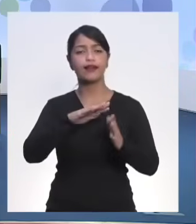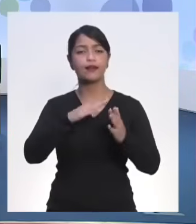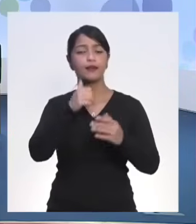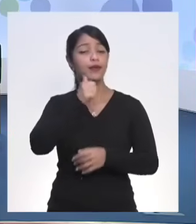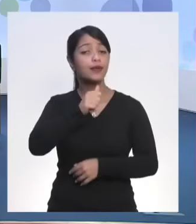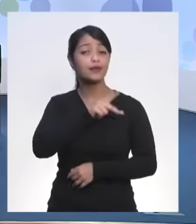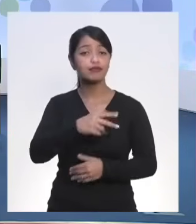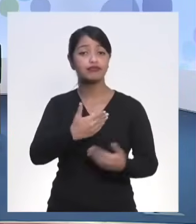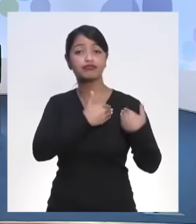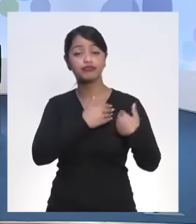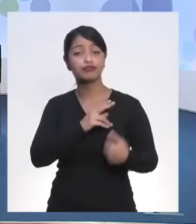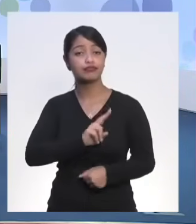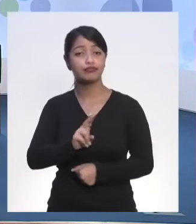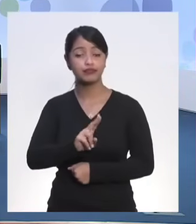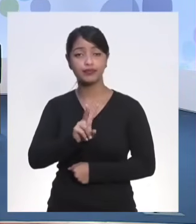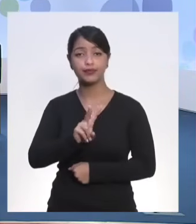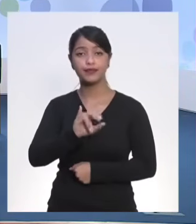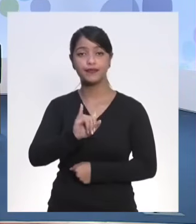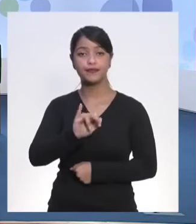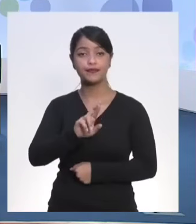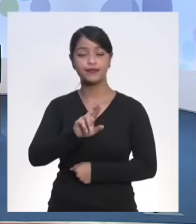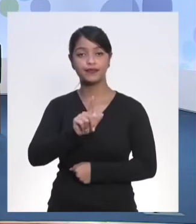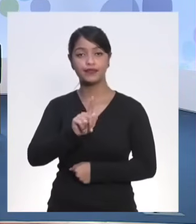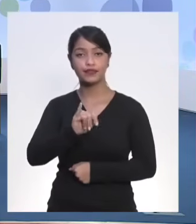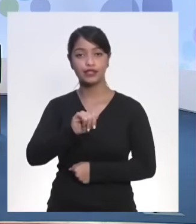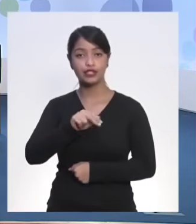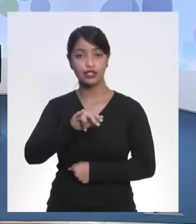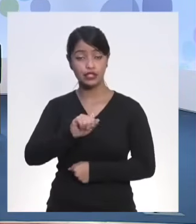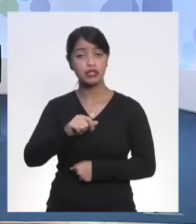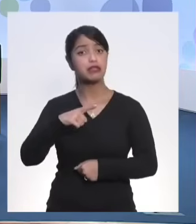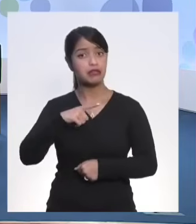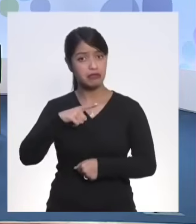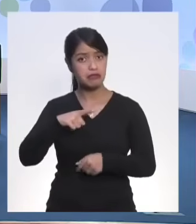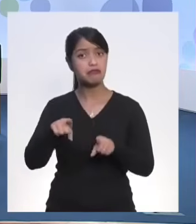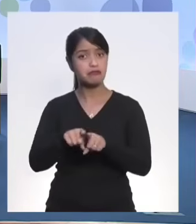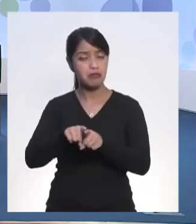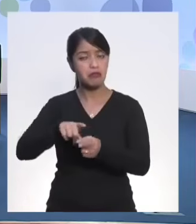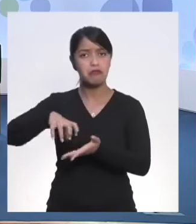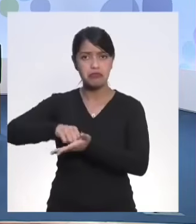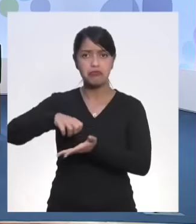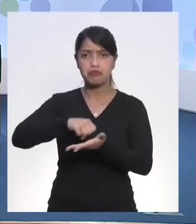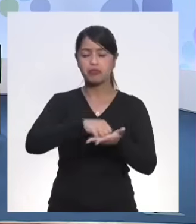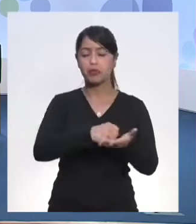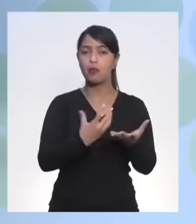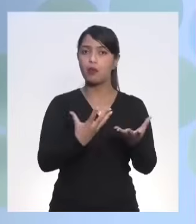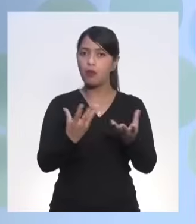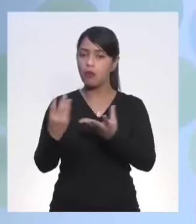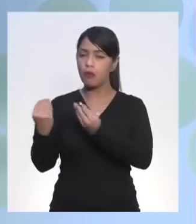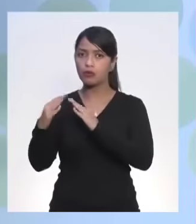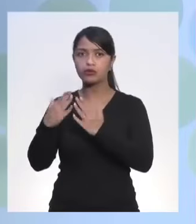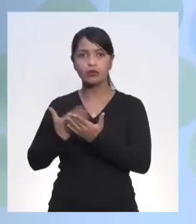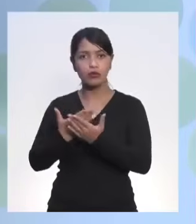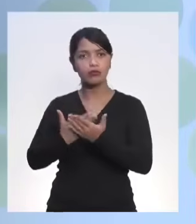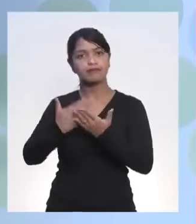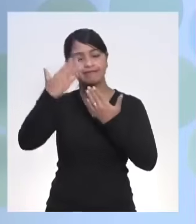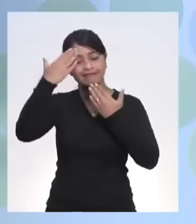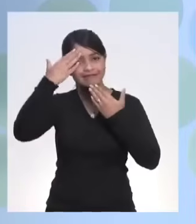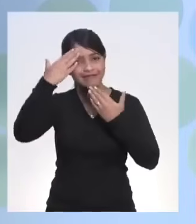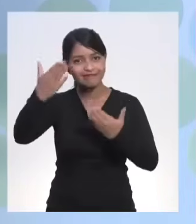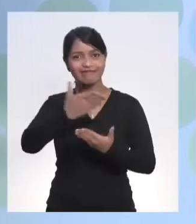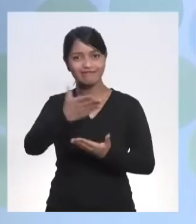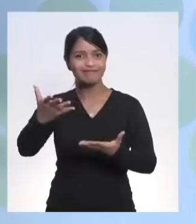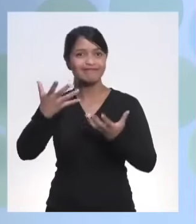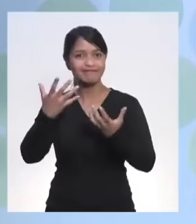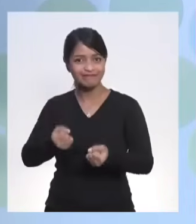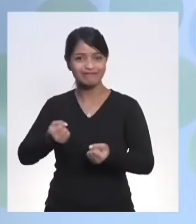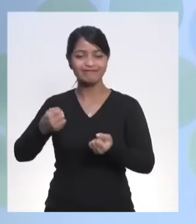professora Virgínia, aqui também participando. Muitas escolas, agradeço muito a participação de vocês. Infelizmente, a